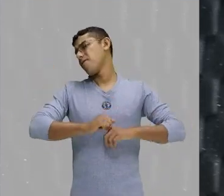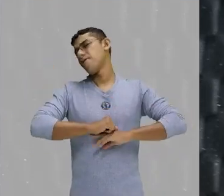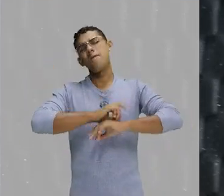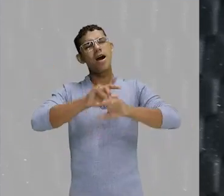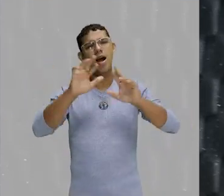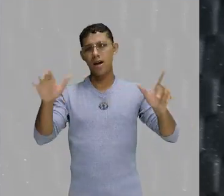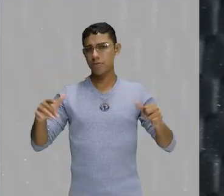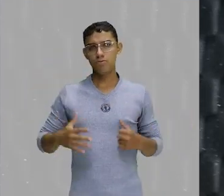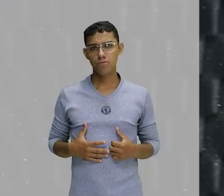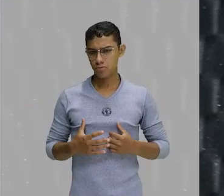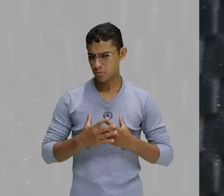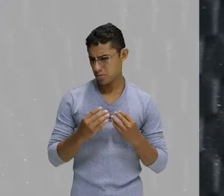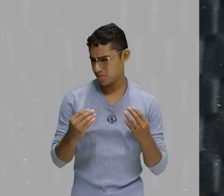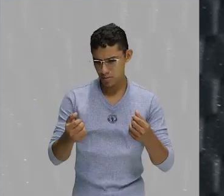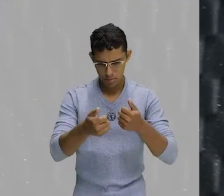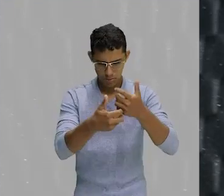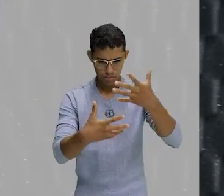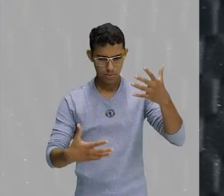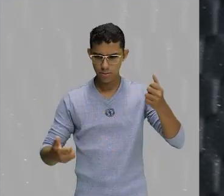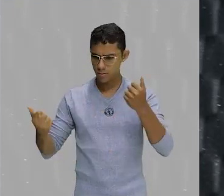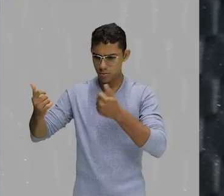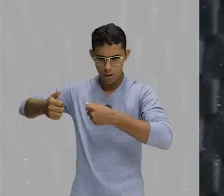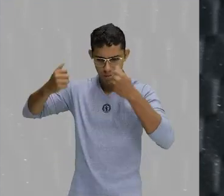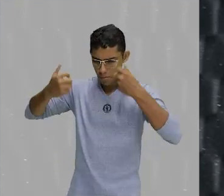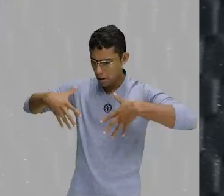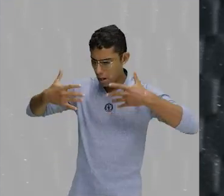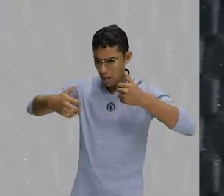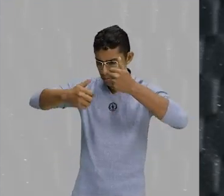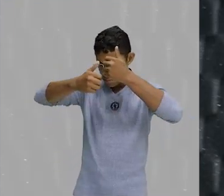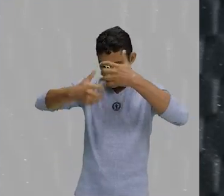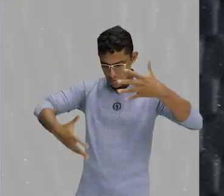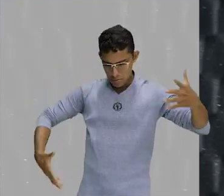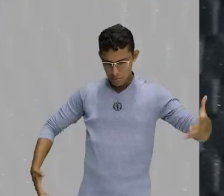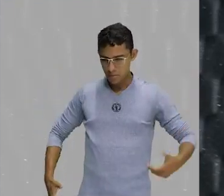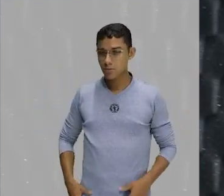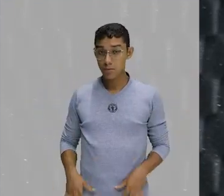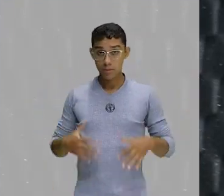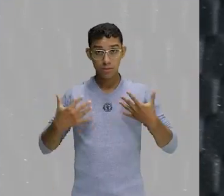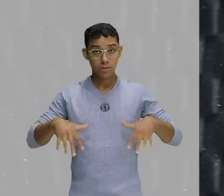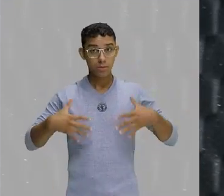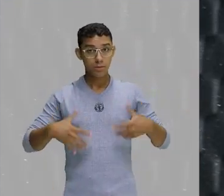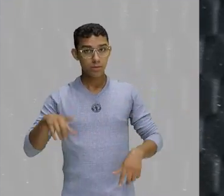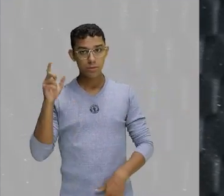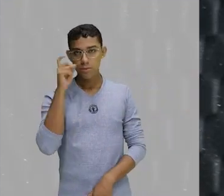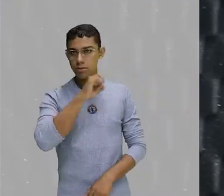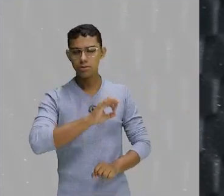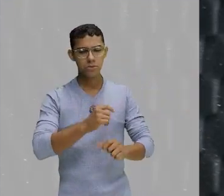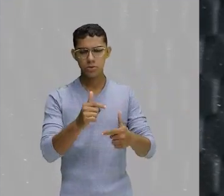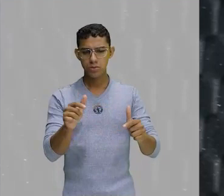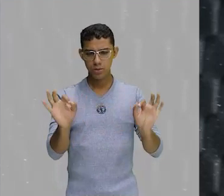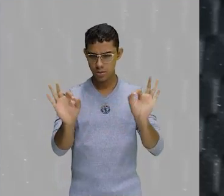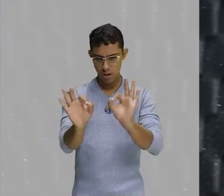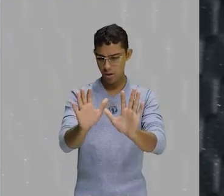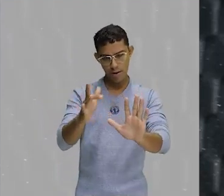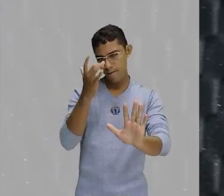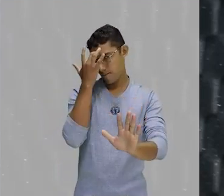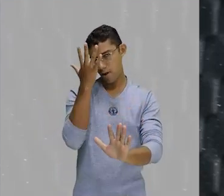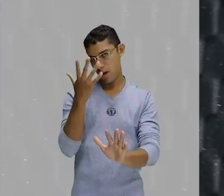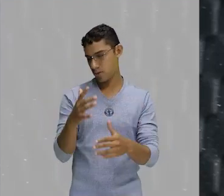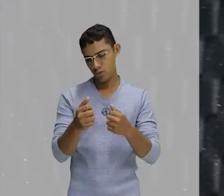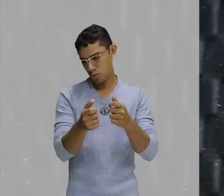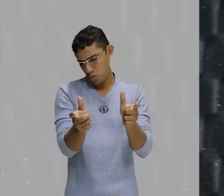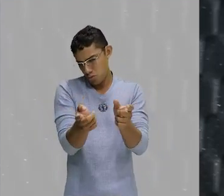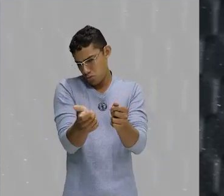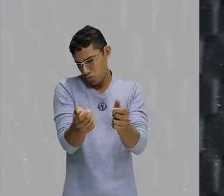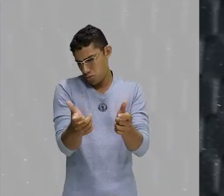são muitas a ponto de você ter uma grande dificuldade. Não, elas não são muitas. Então, fica fácil de